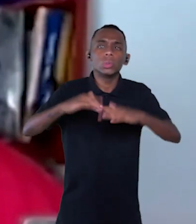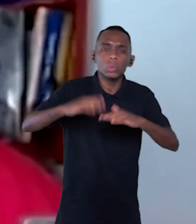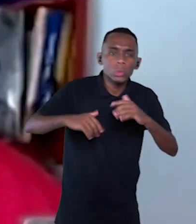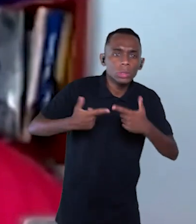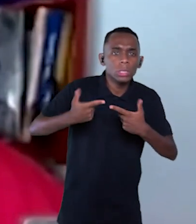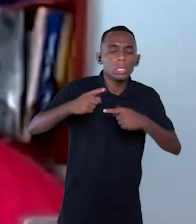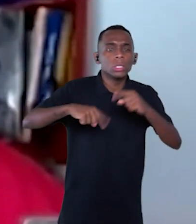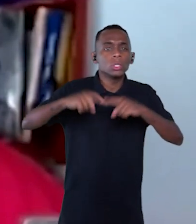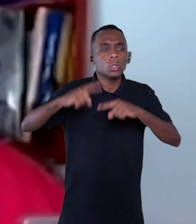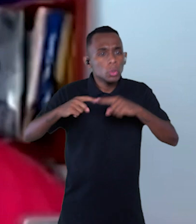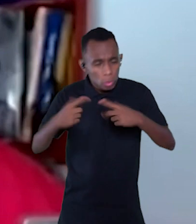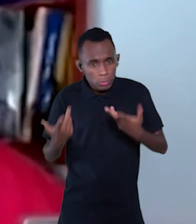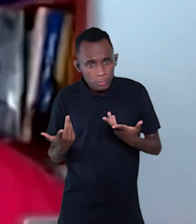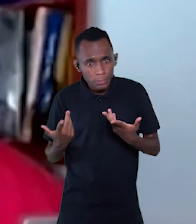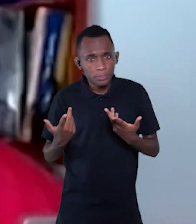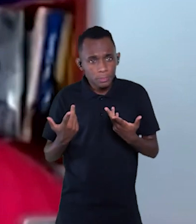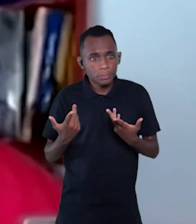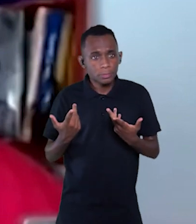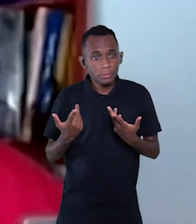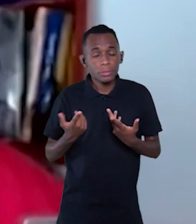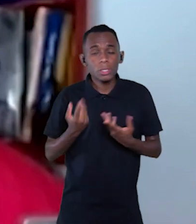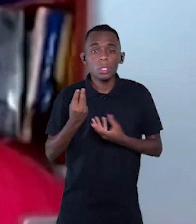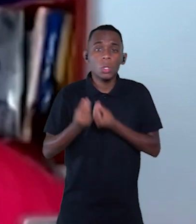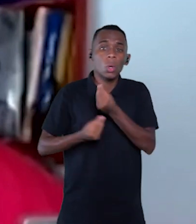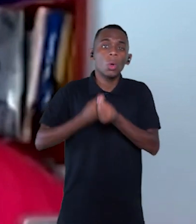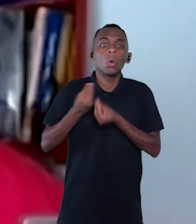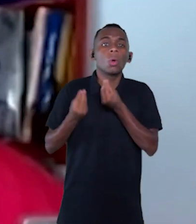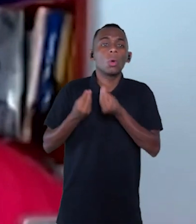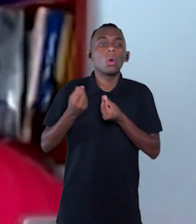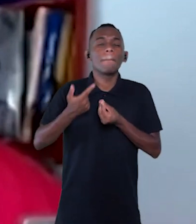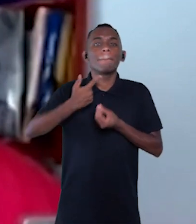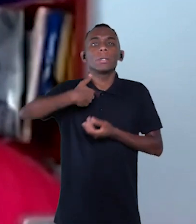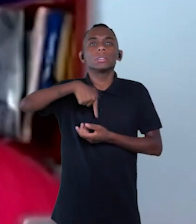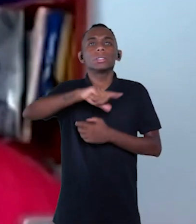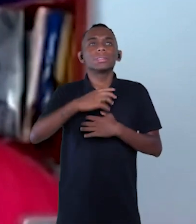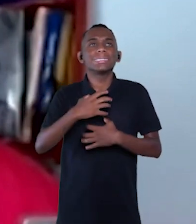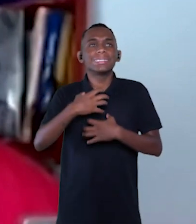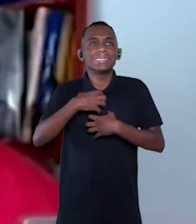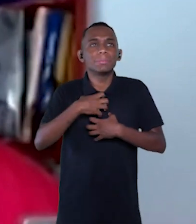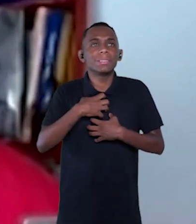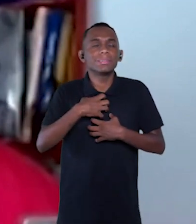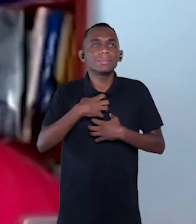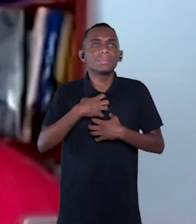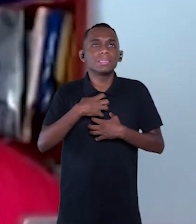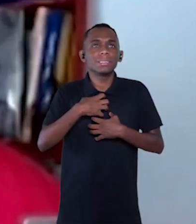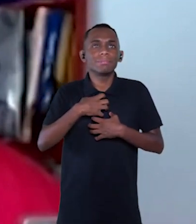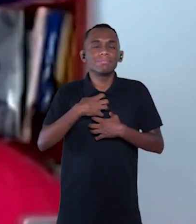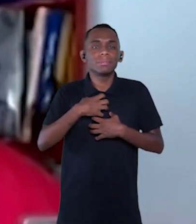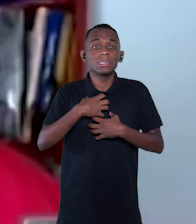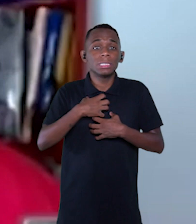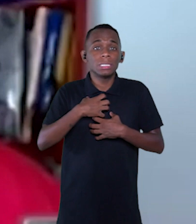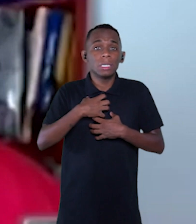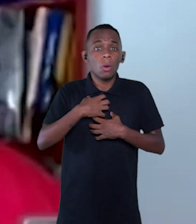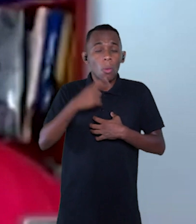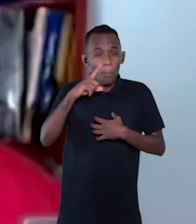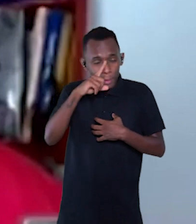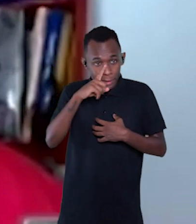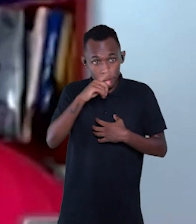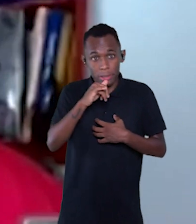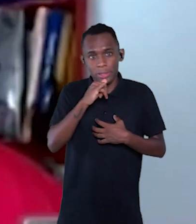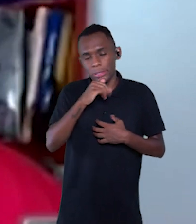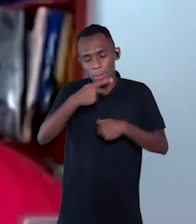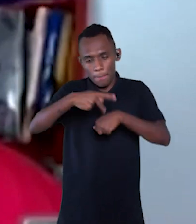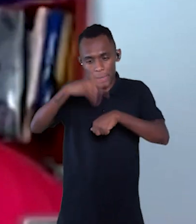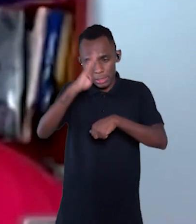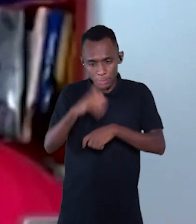informação, a escassez de métodos contraceptivos nos coloca numa situação de muita vulnerabilidade. Num país como o nosso, onde o